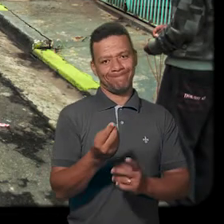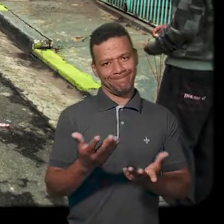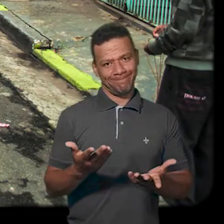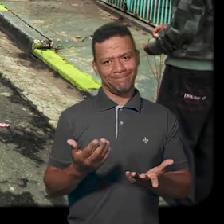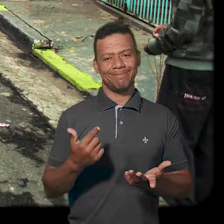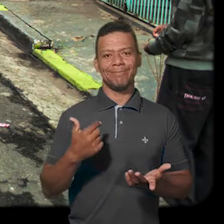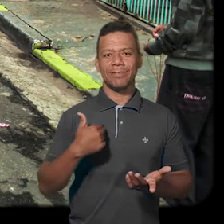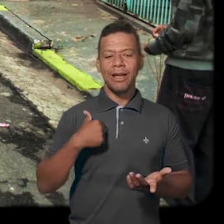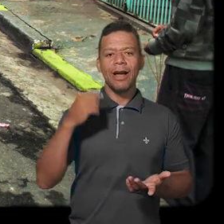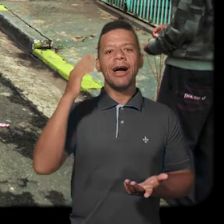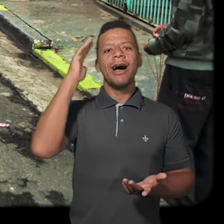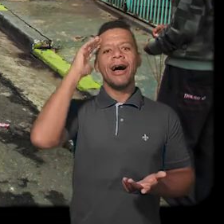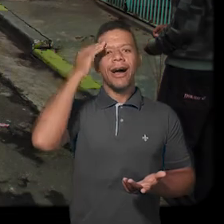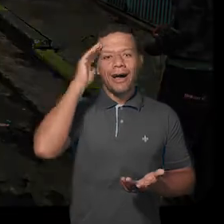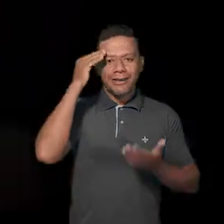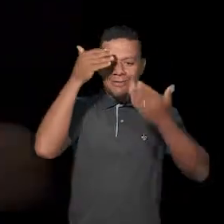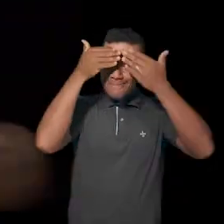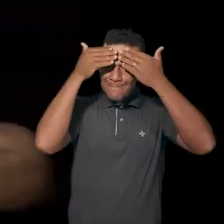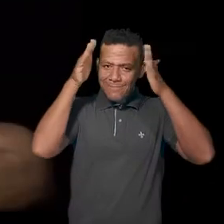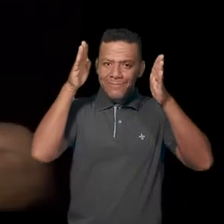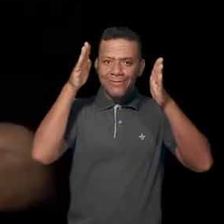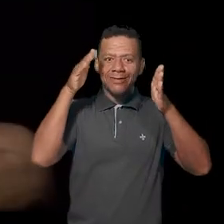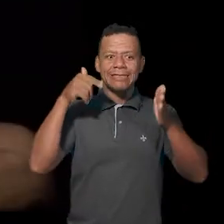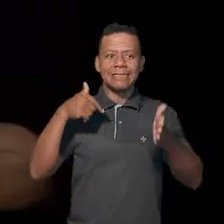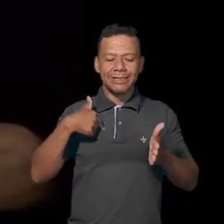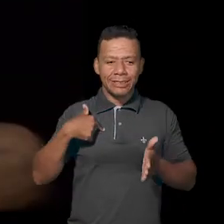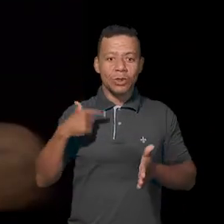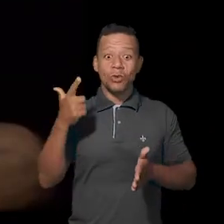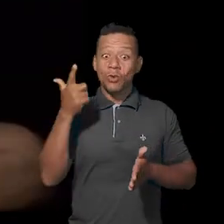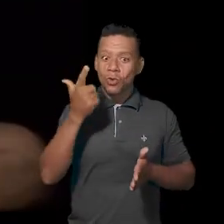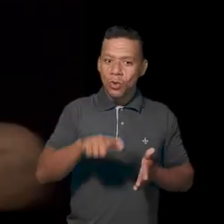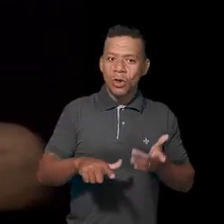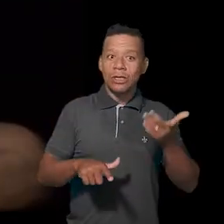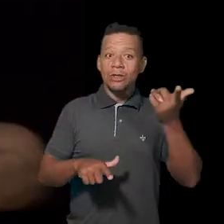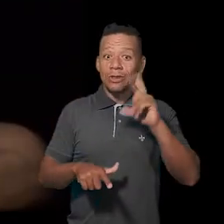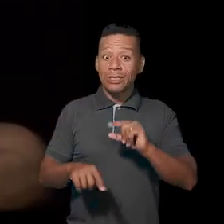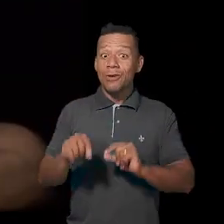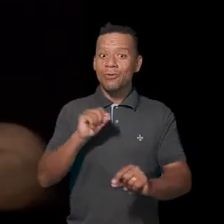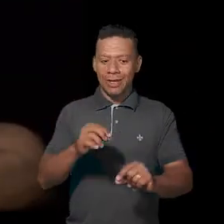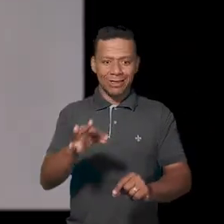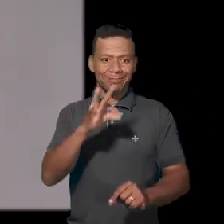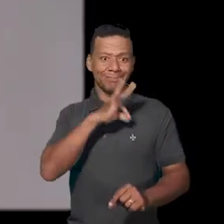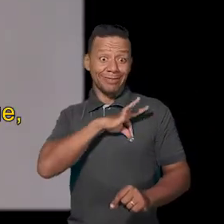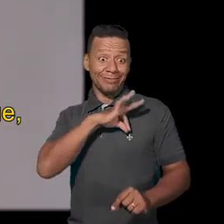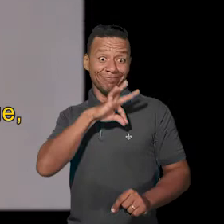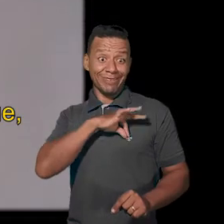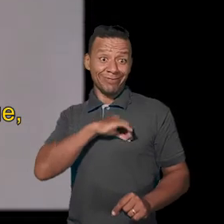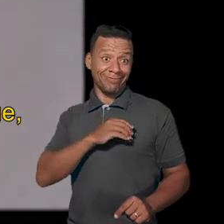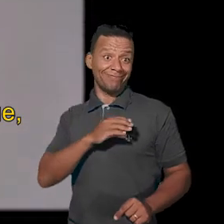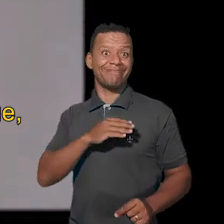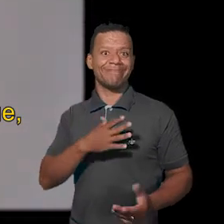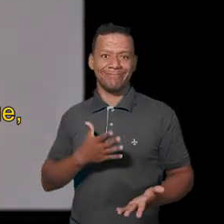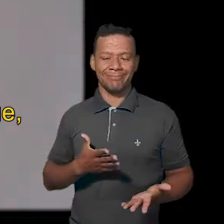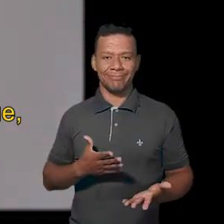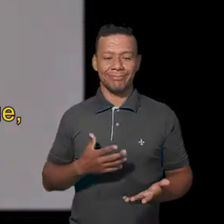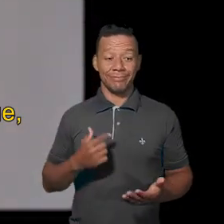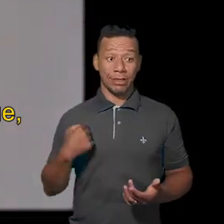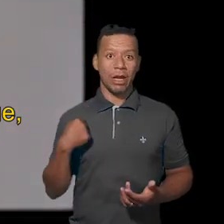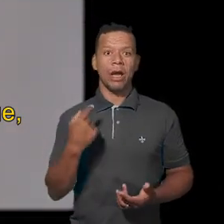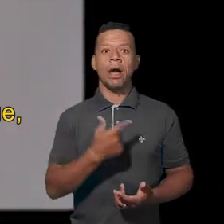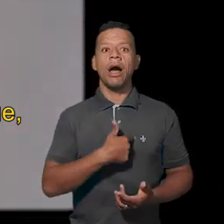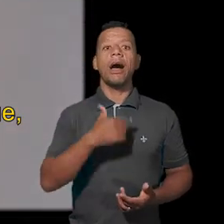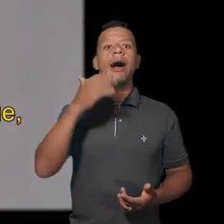Então eu fui entendendo esses caminhos de como eu conseguia me manter, né? Aí a gente foi